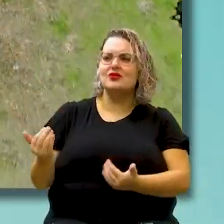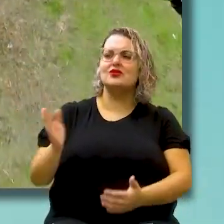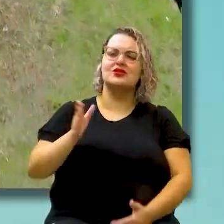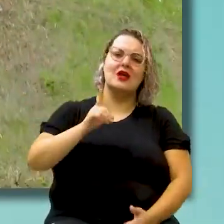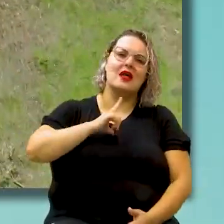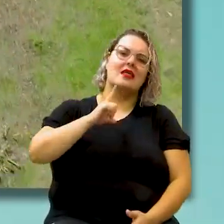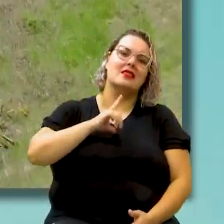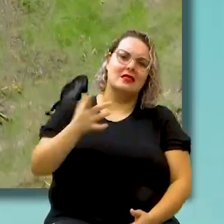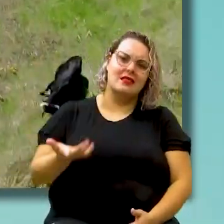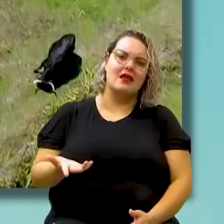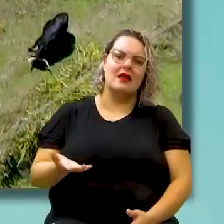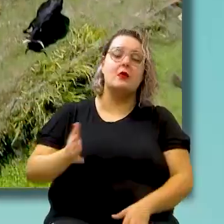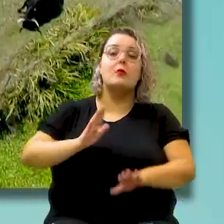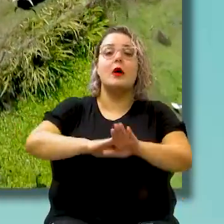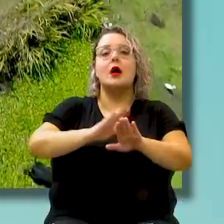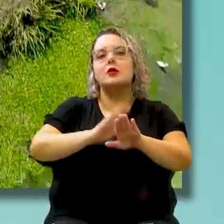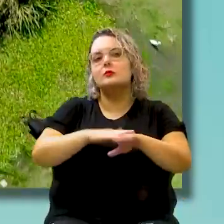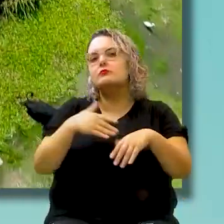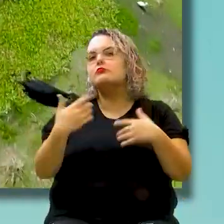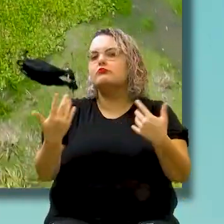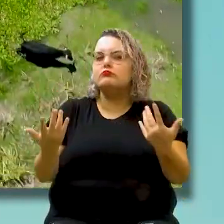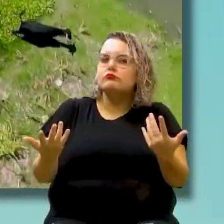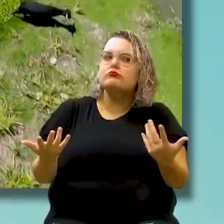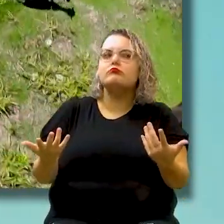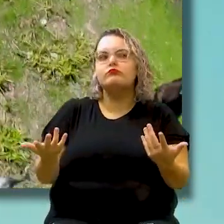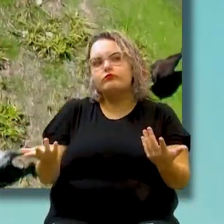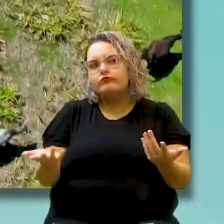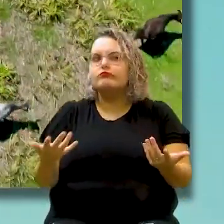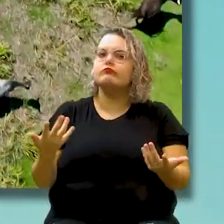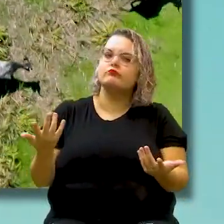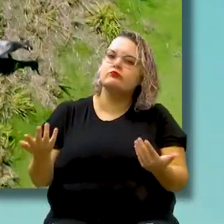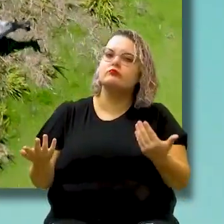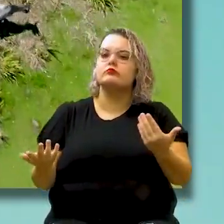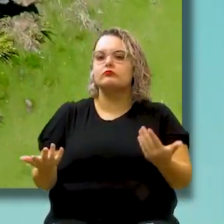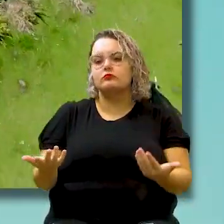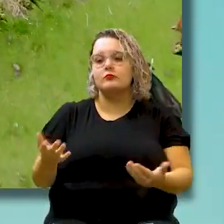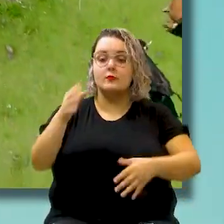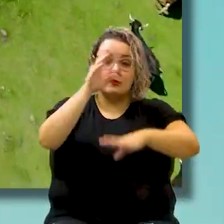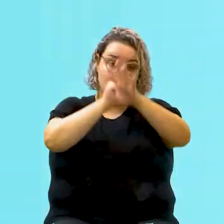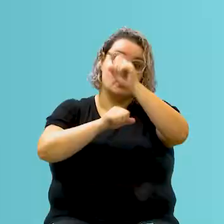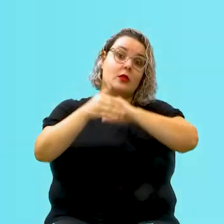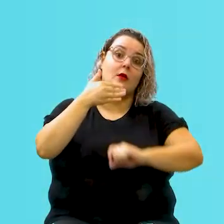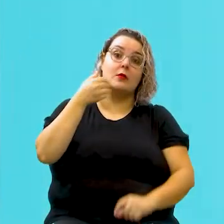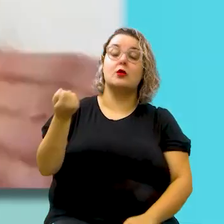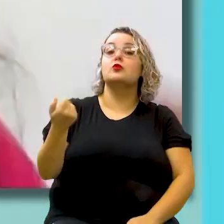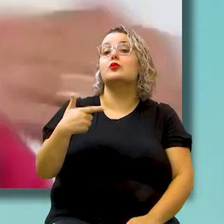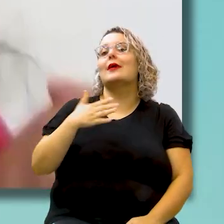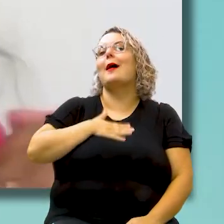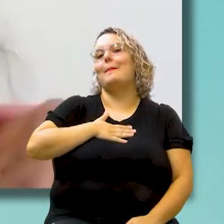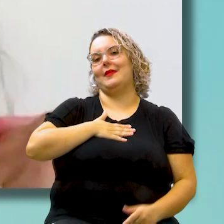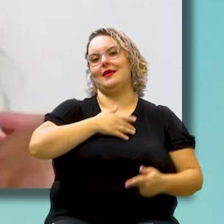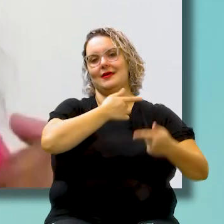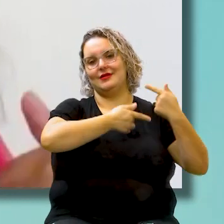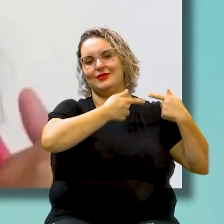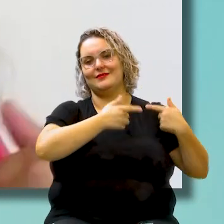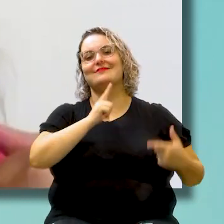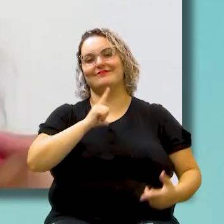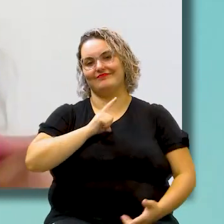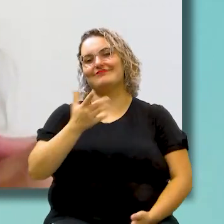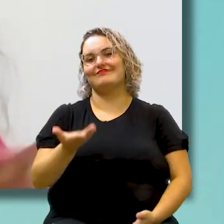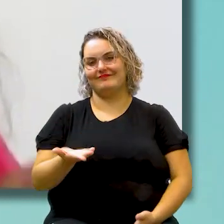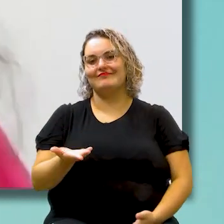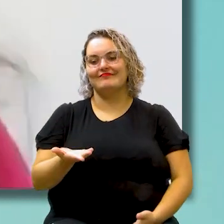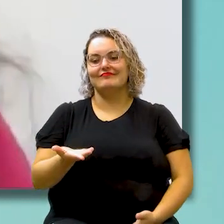jovens, eles têm já uma atitude mais assim, de uma aprendizagem melhor do que a minha geração